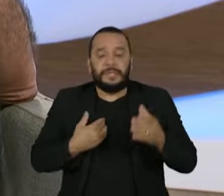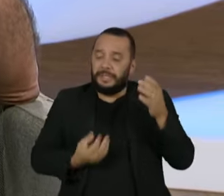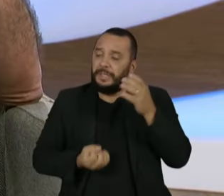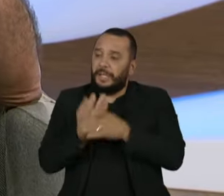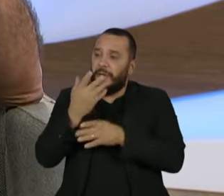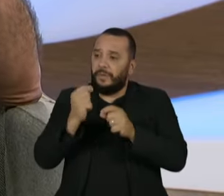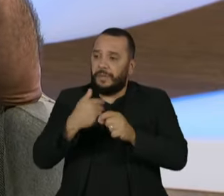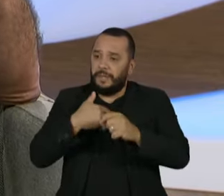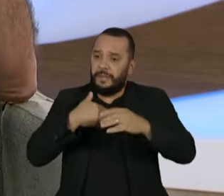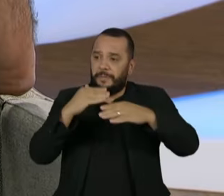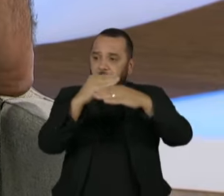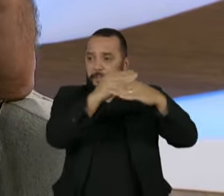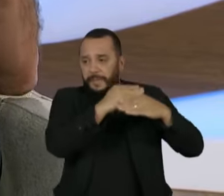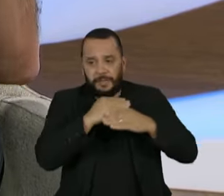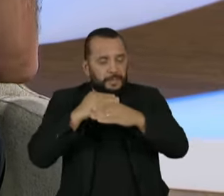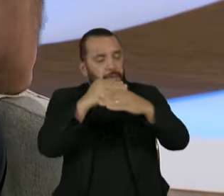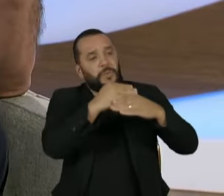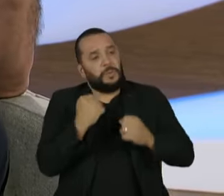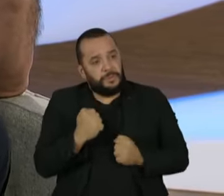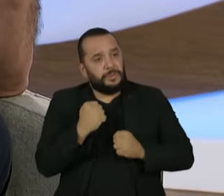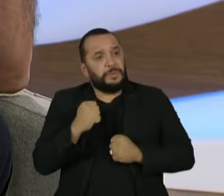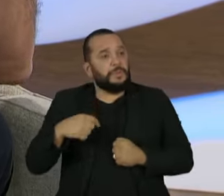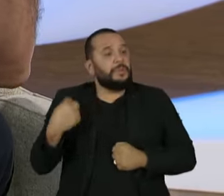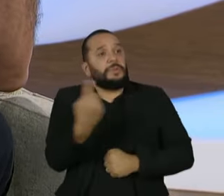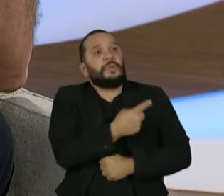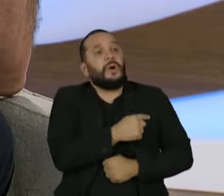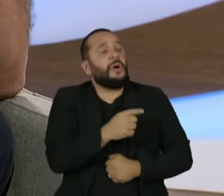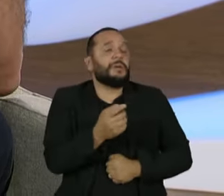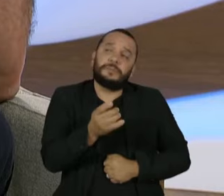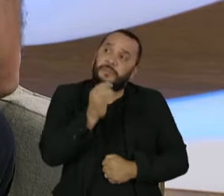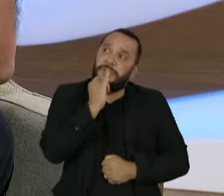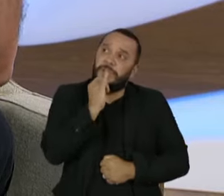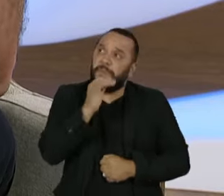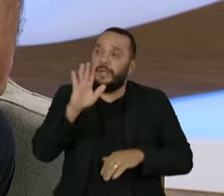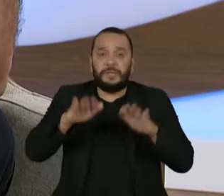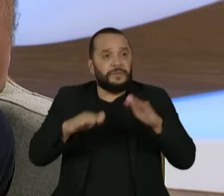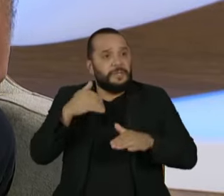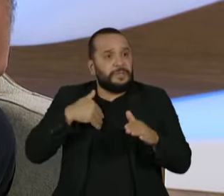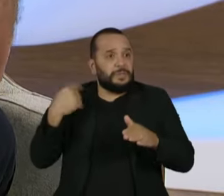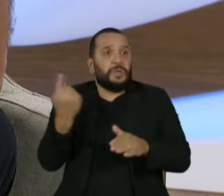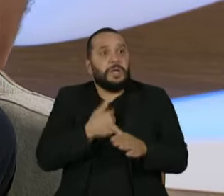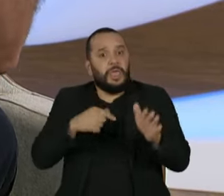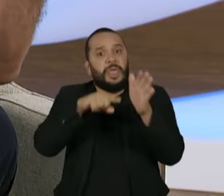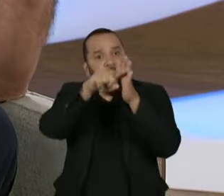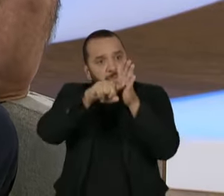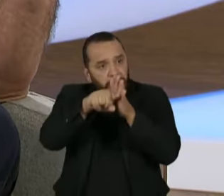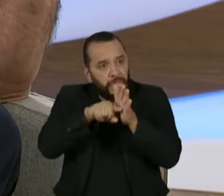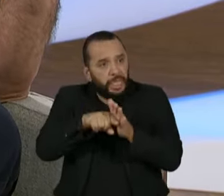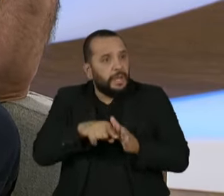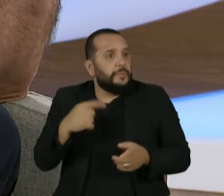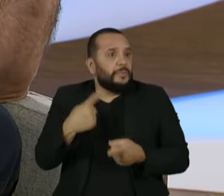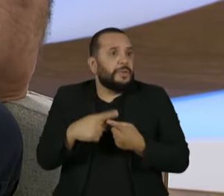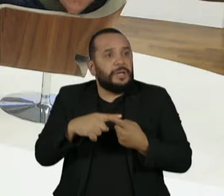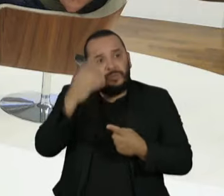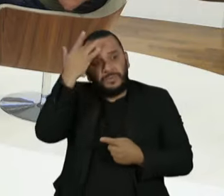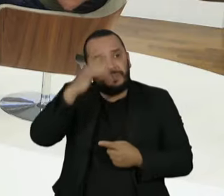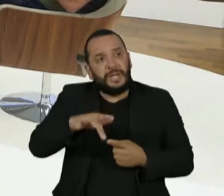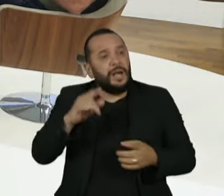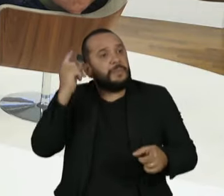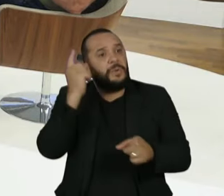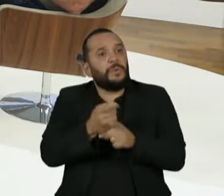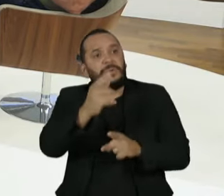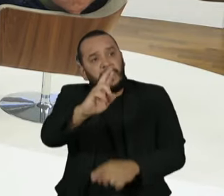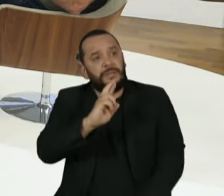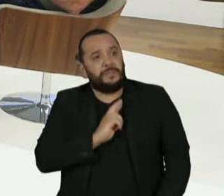a gente ter padrões a gente tem muita busca porque a gente não sabe onde encontrar certas coisas de